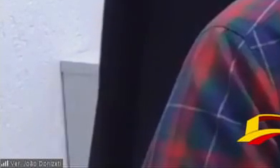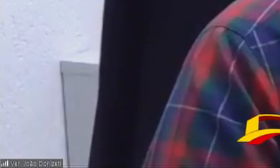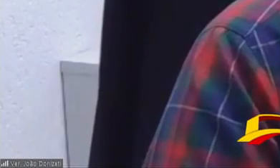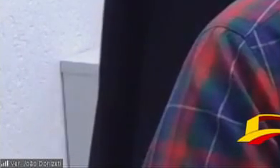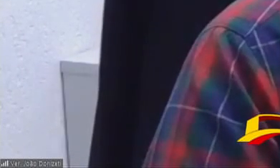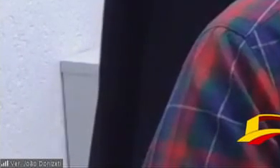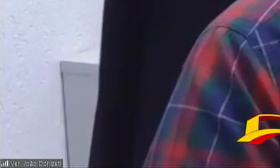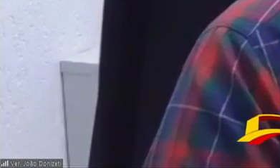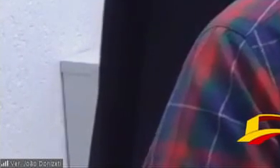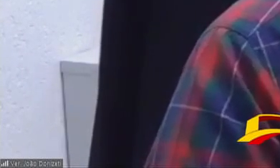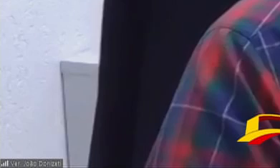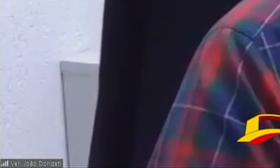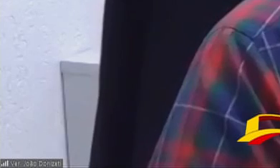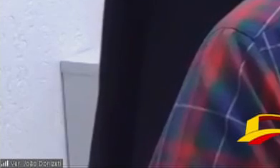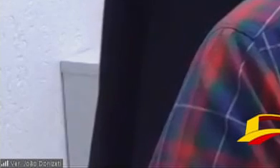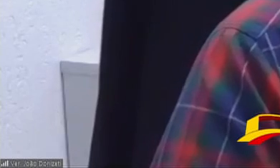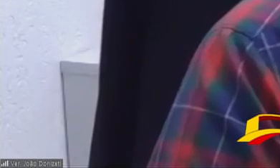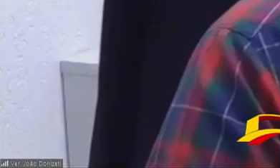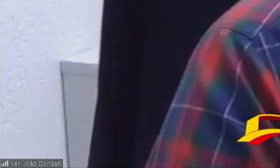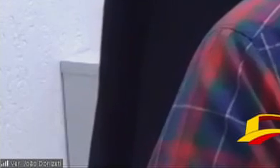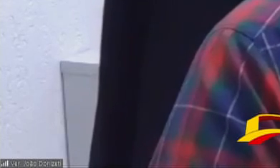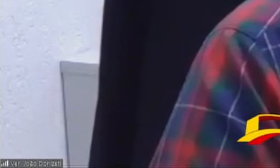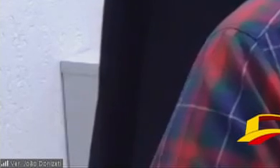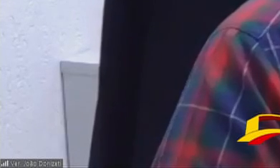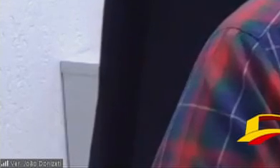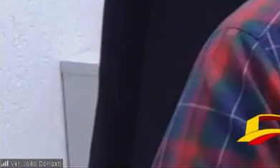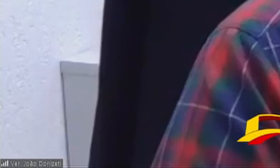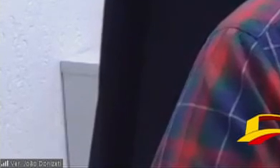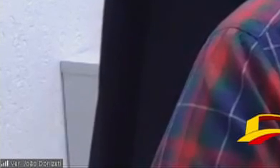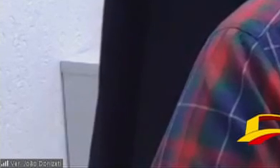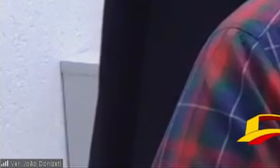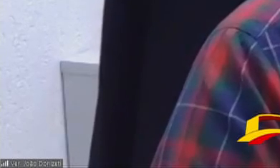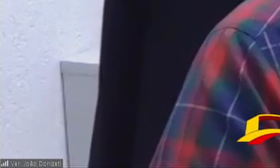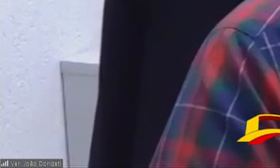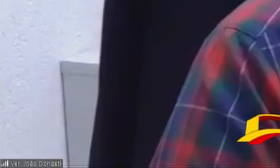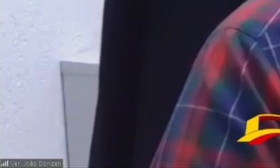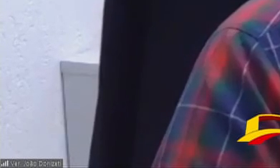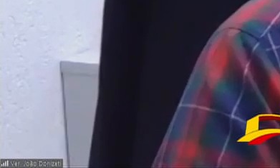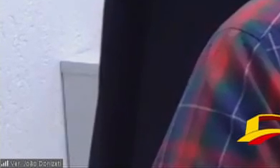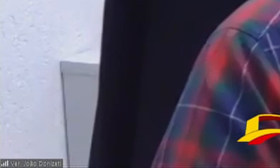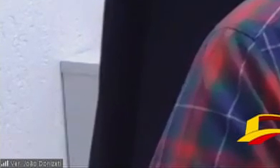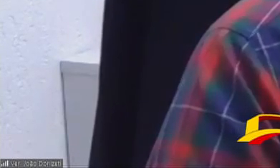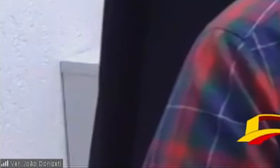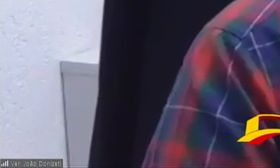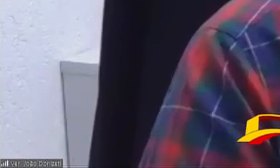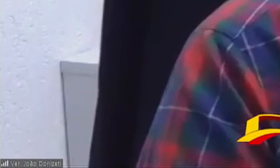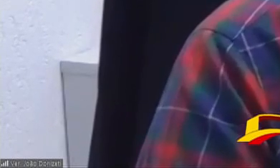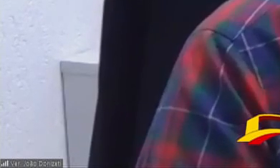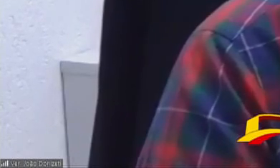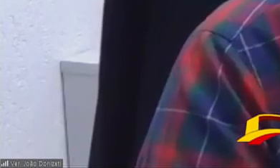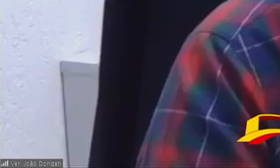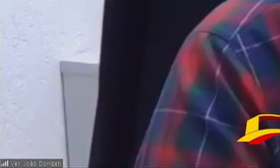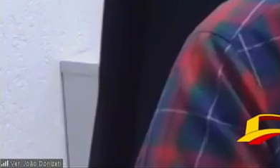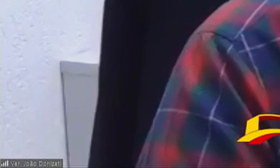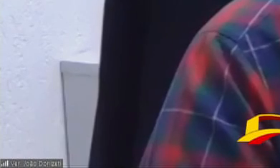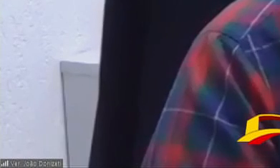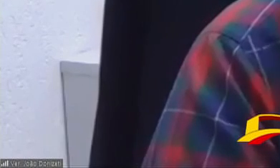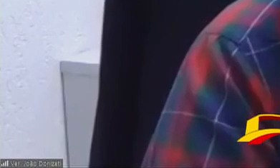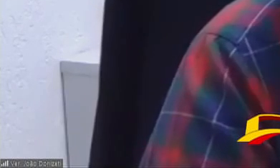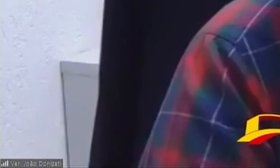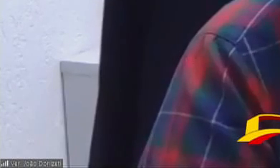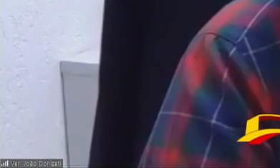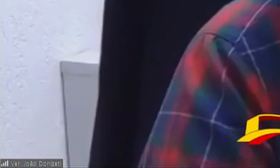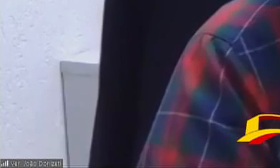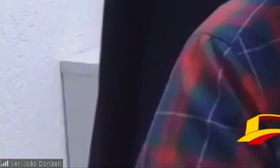base da lei lá atrás, de 2005, e da lei